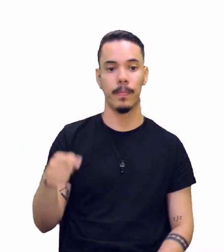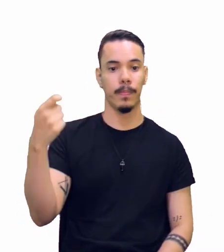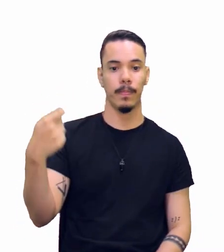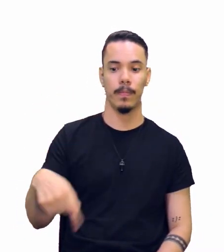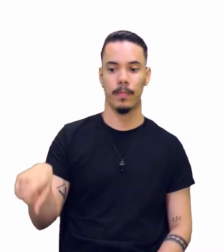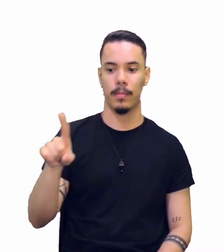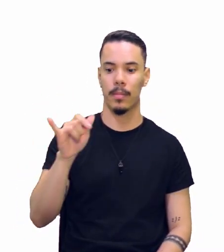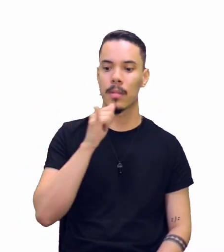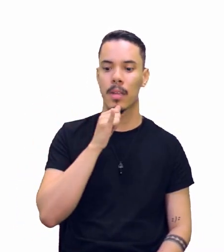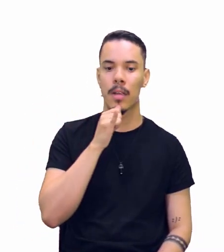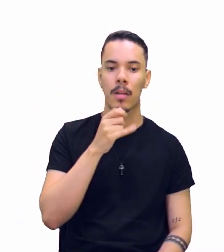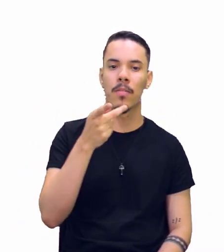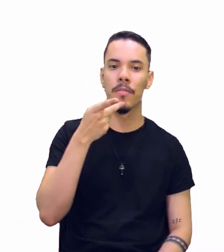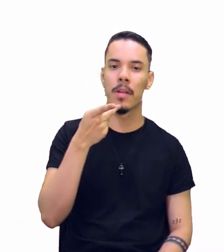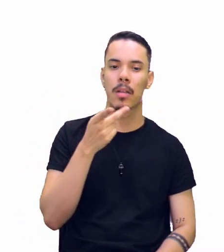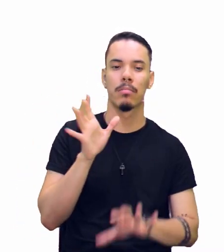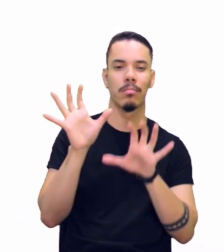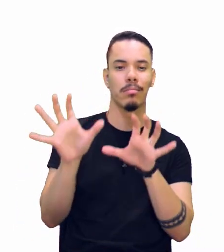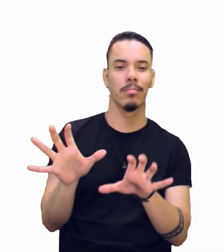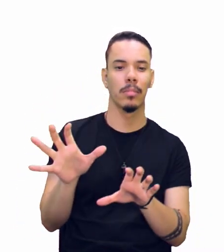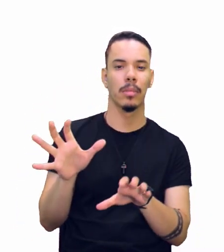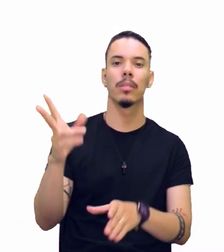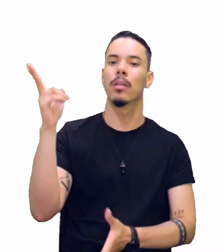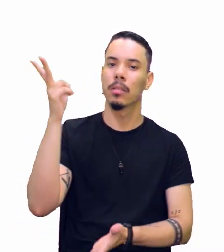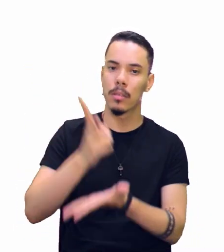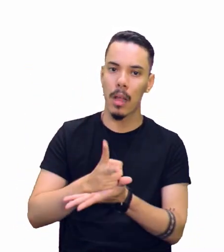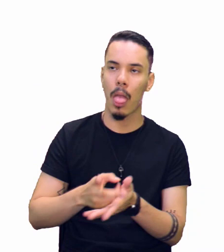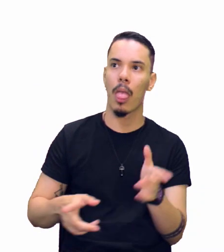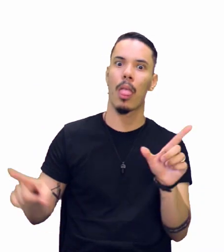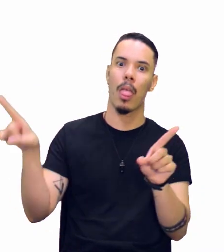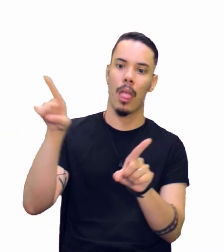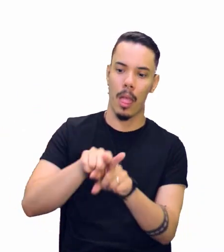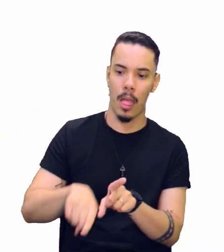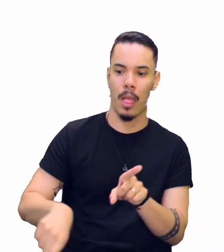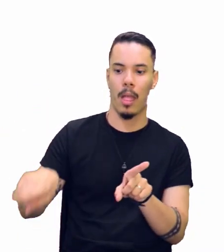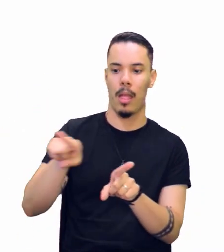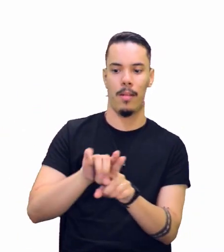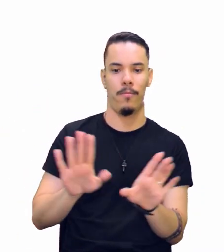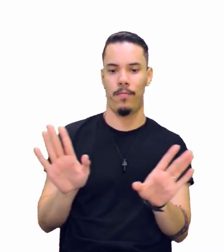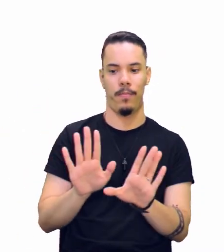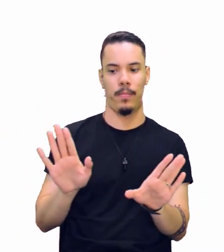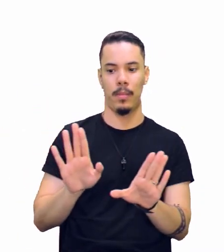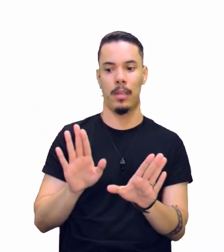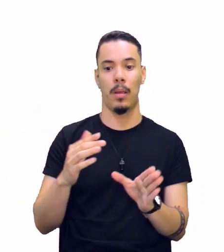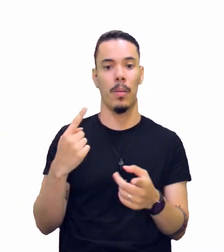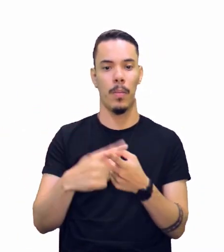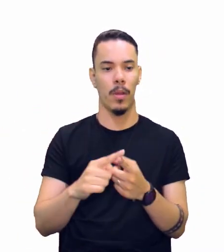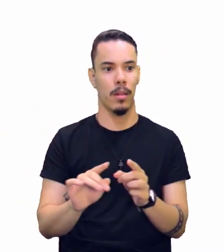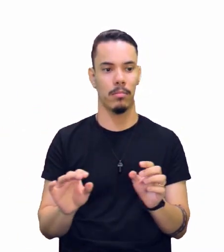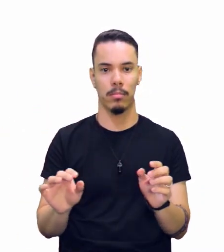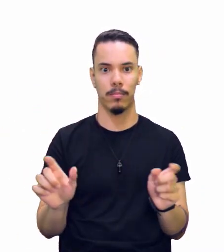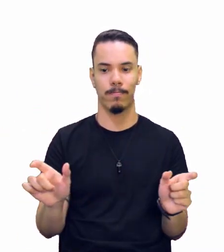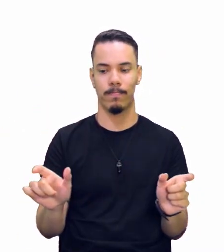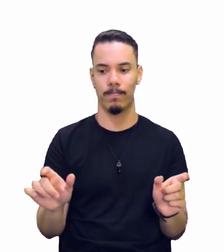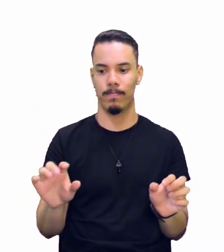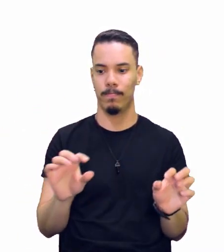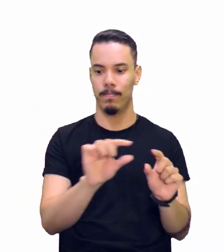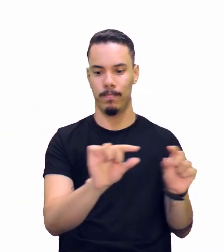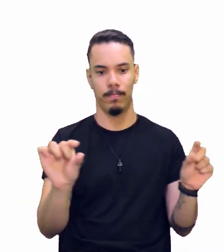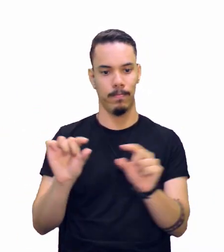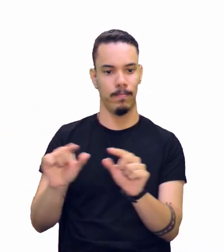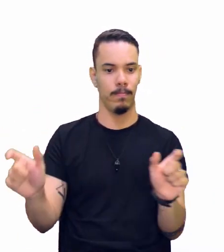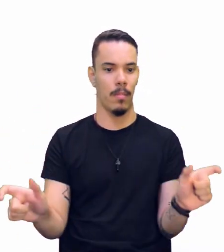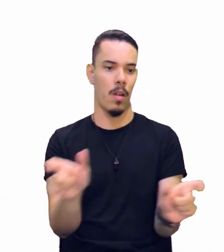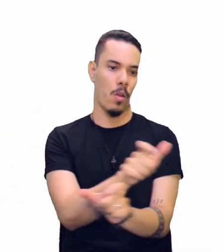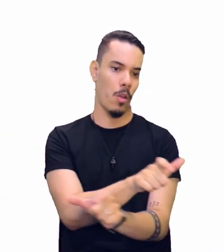precisa falar desse jeito toda vez. A ordem dos fatores não altera o resultado. Tu